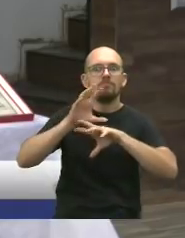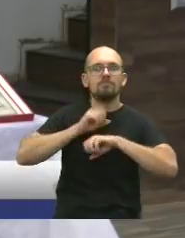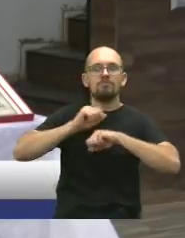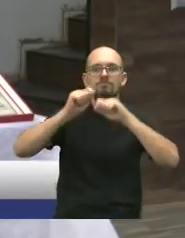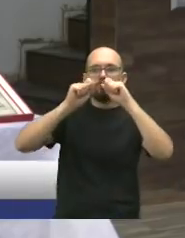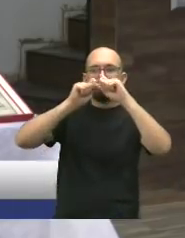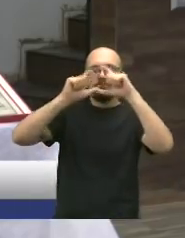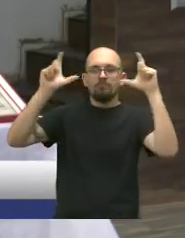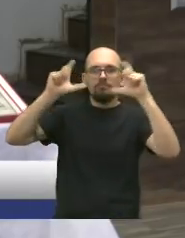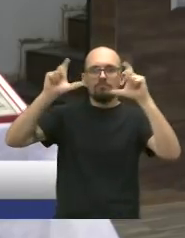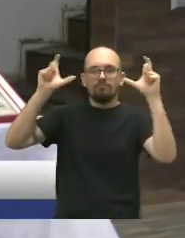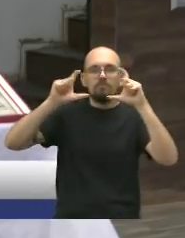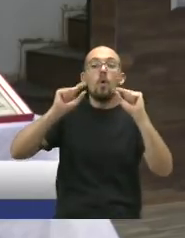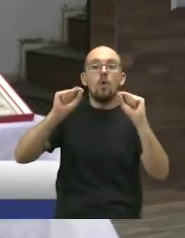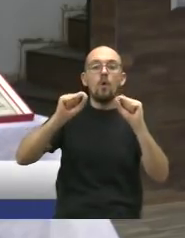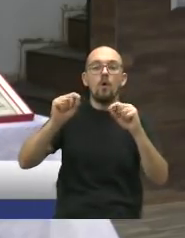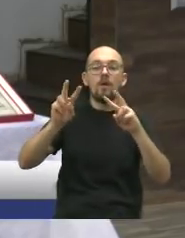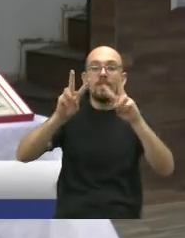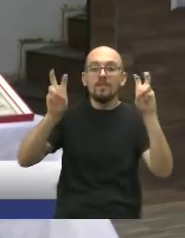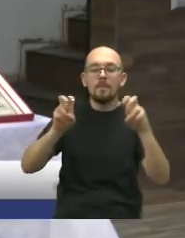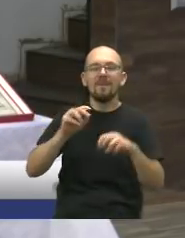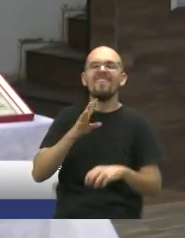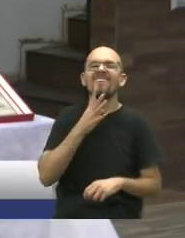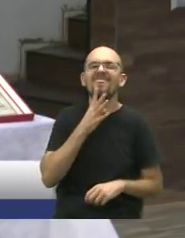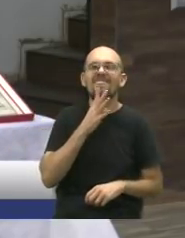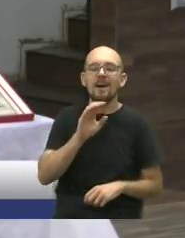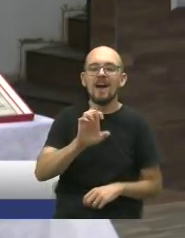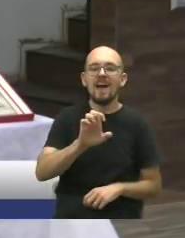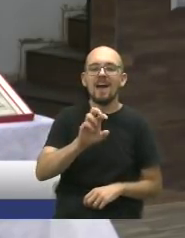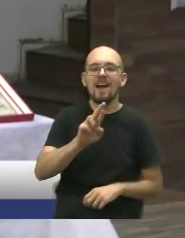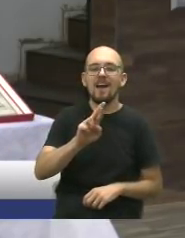Éramos 6. Alguns aqui devem se lembrar.